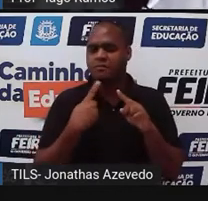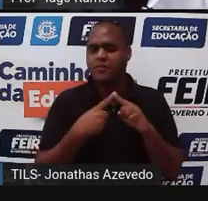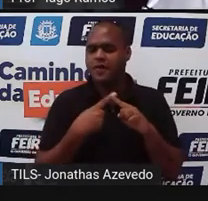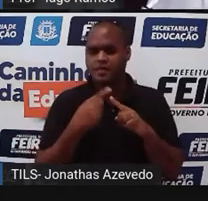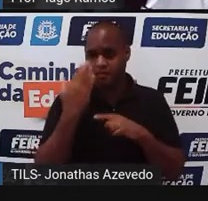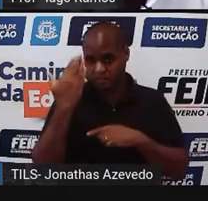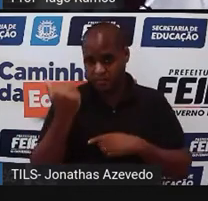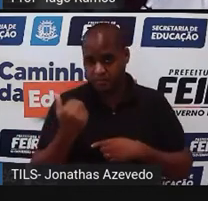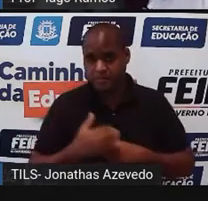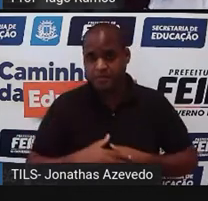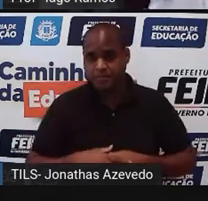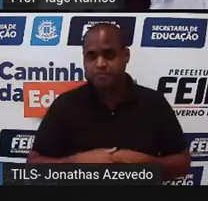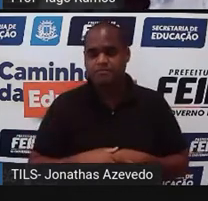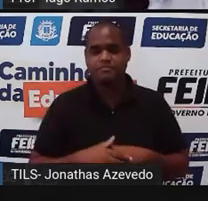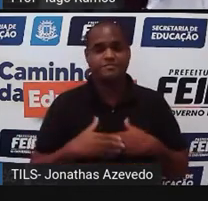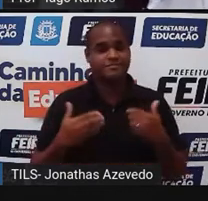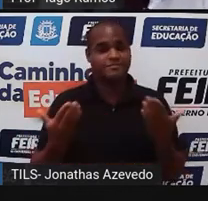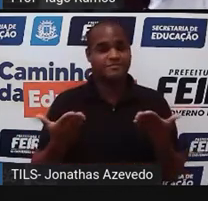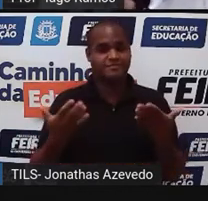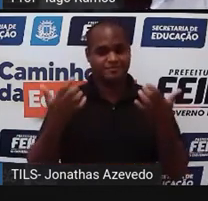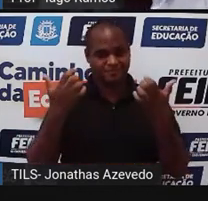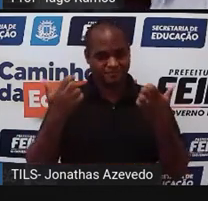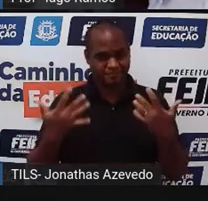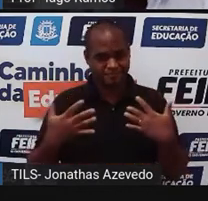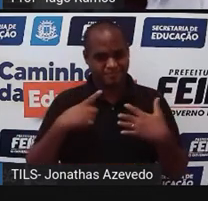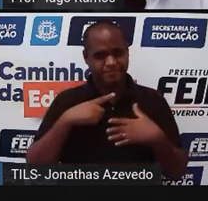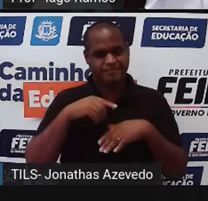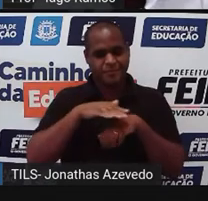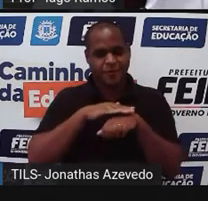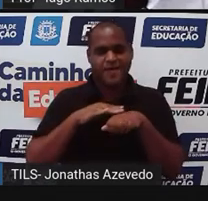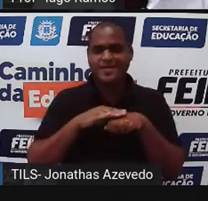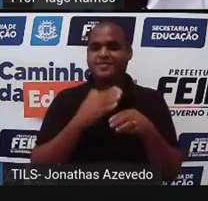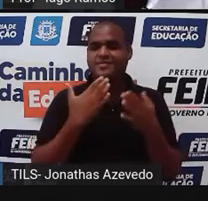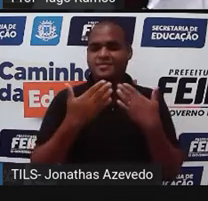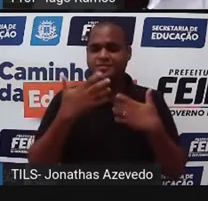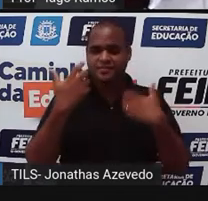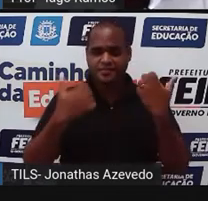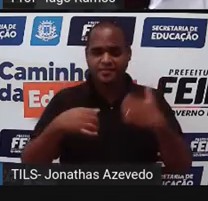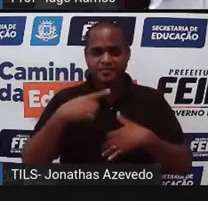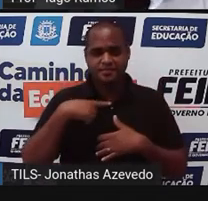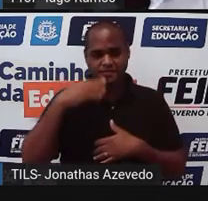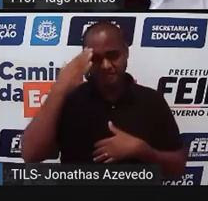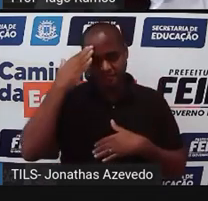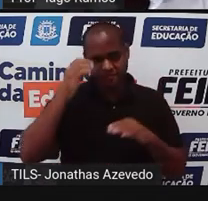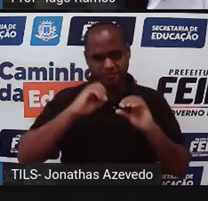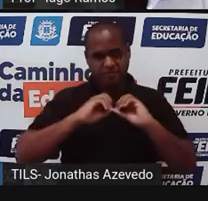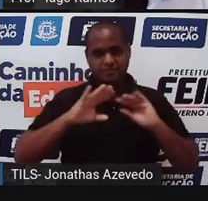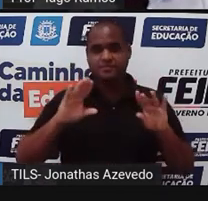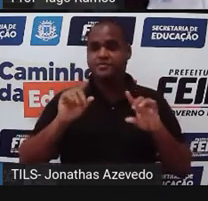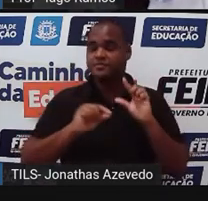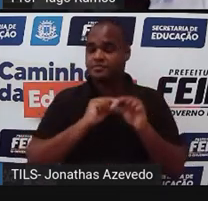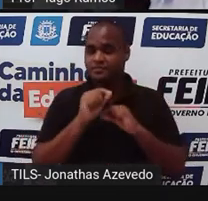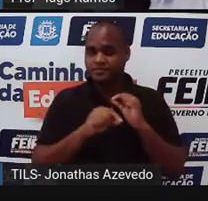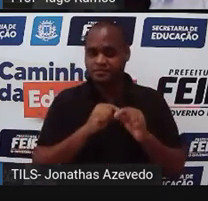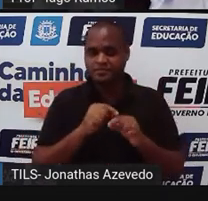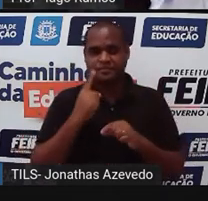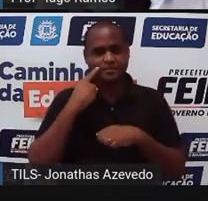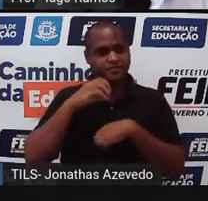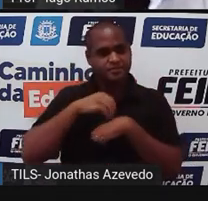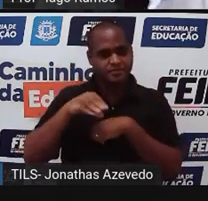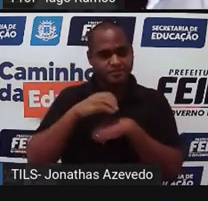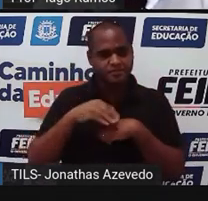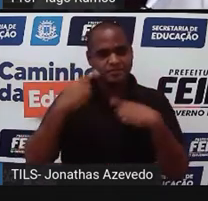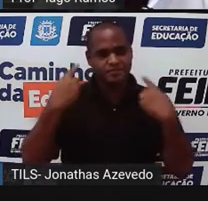dessa maneira E é isso que a gente vai começar a entender agora eu já trago para